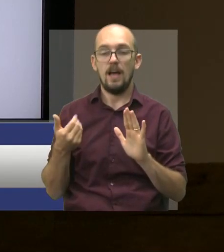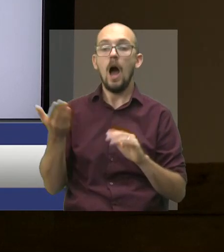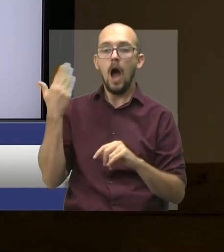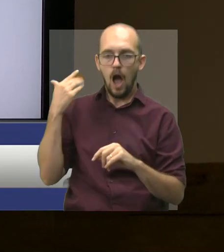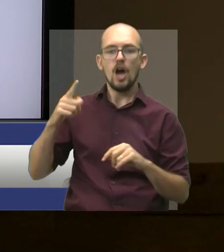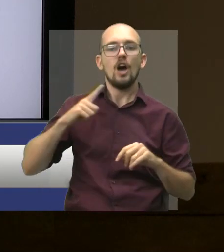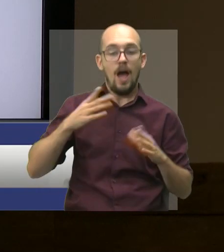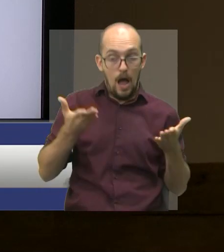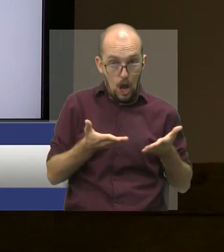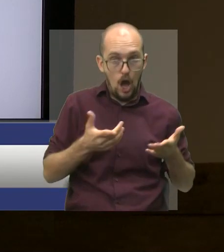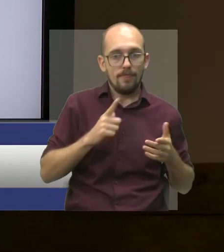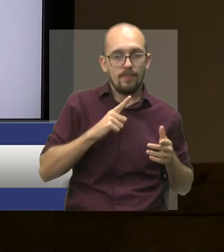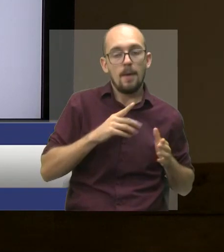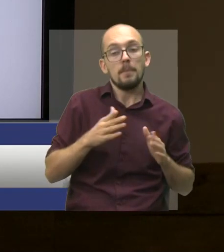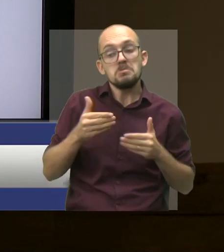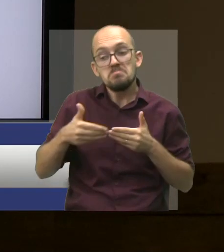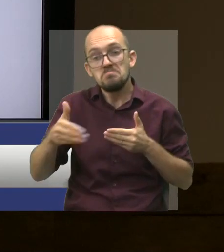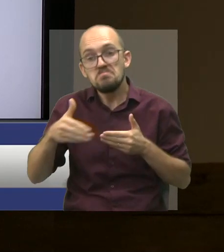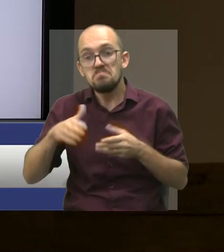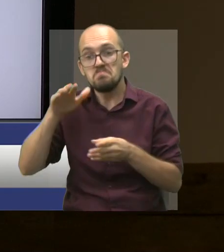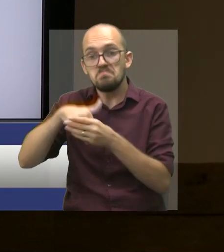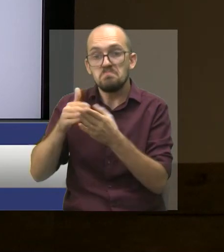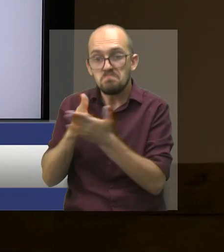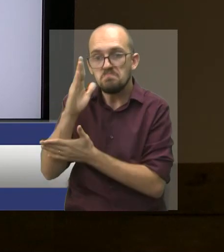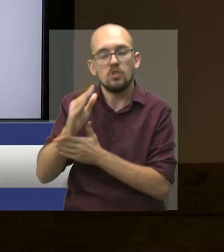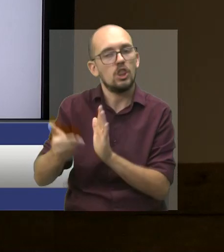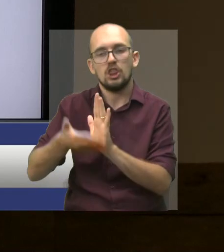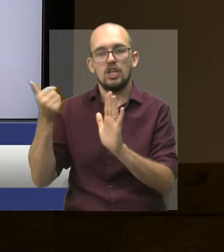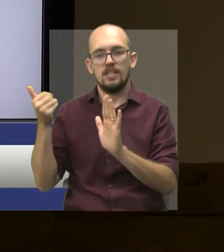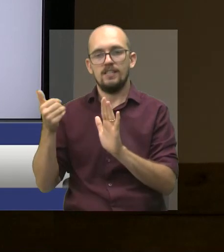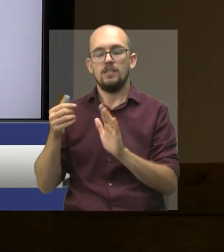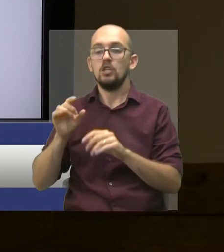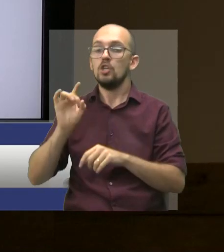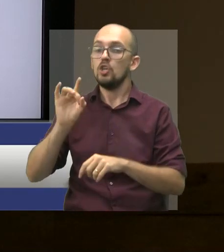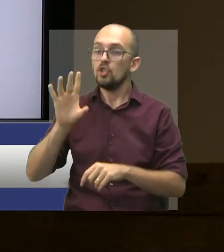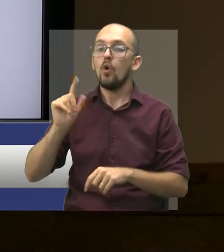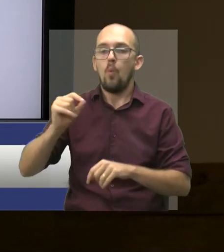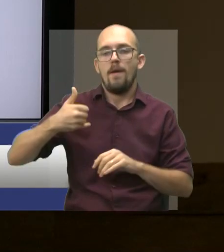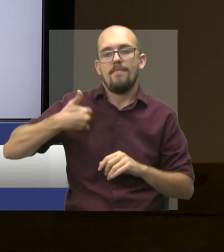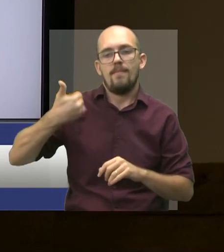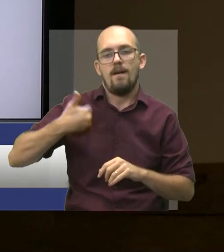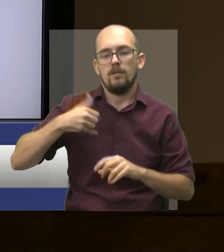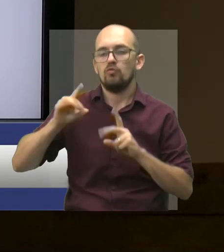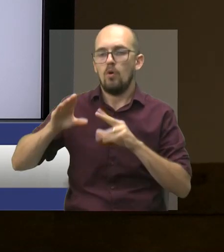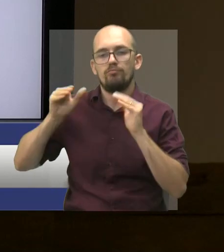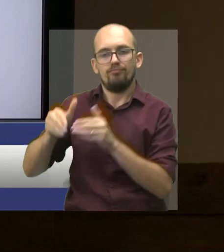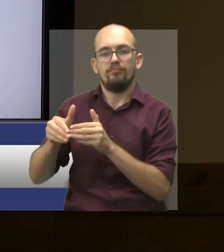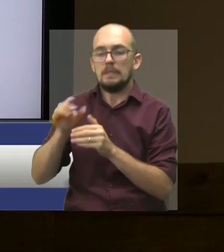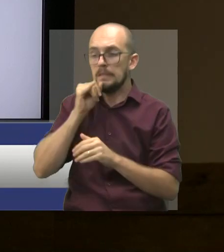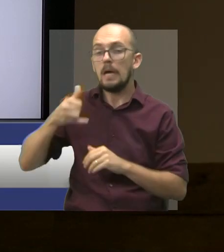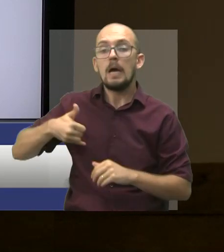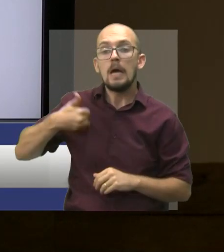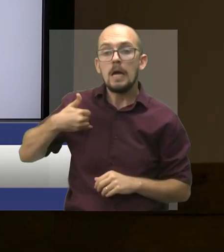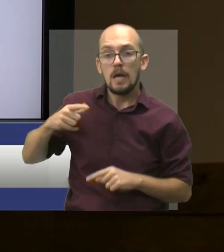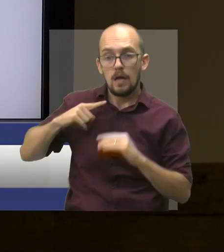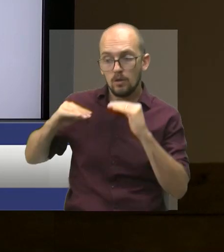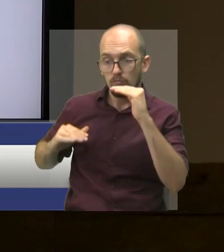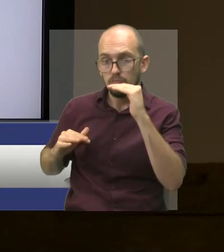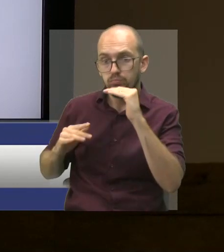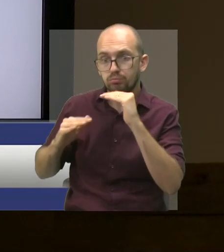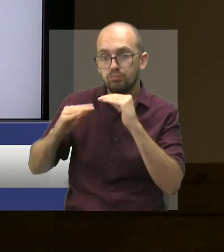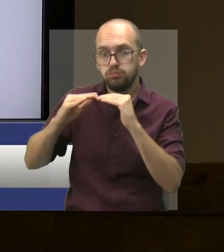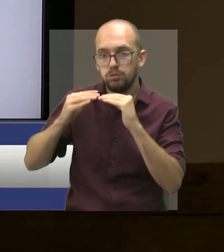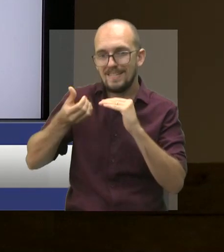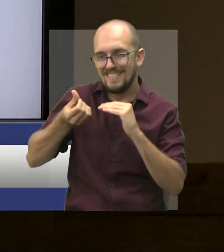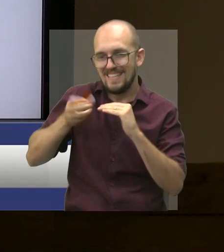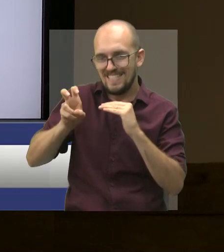mais aposentadoria por tempo de contribuição, ou somente a aposentadoria por idade. Atingiu a idade mínima exigida de